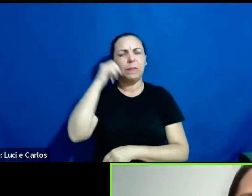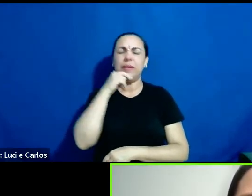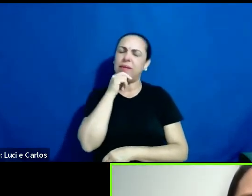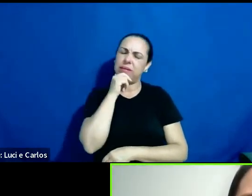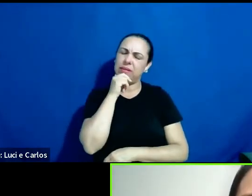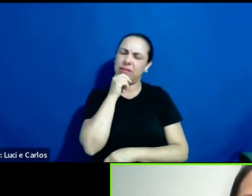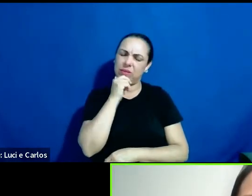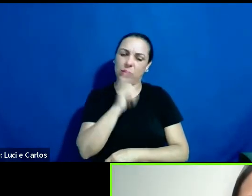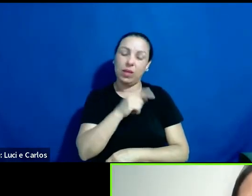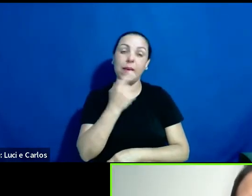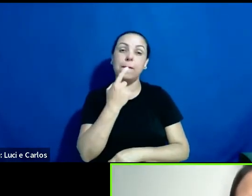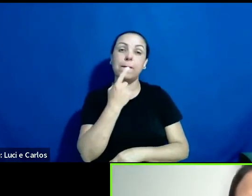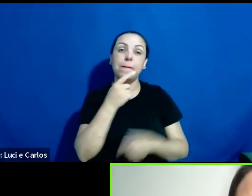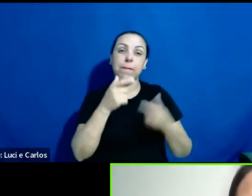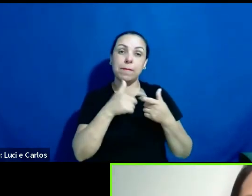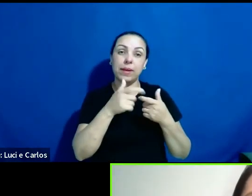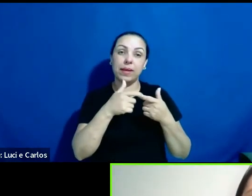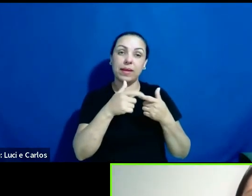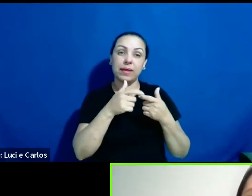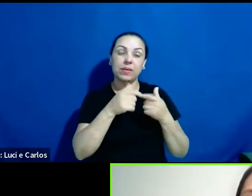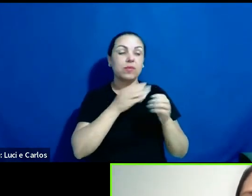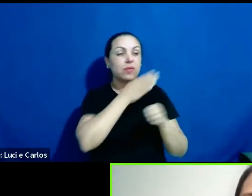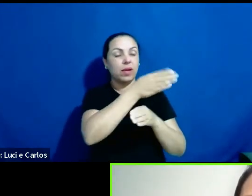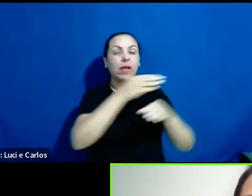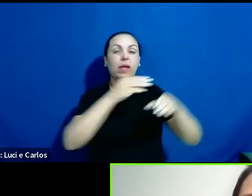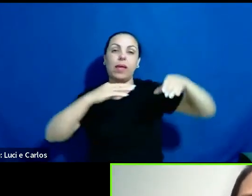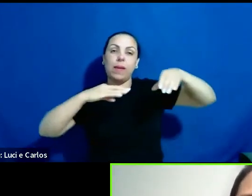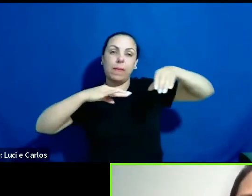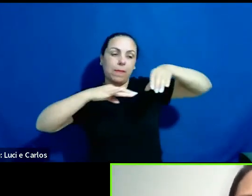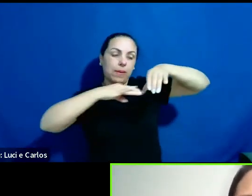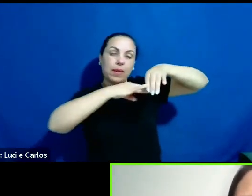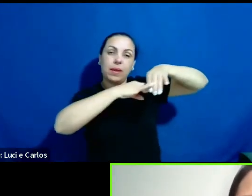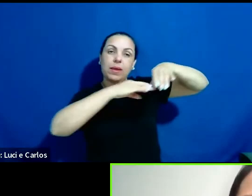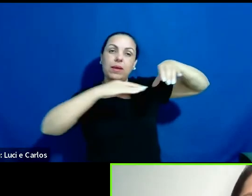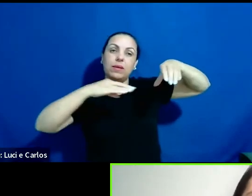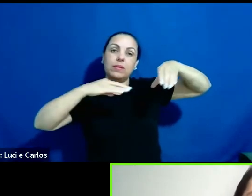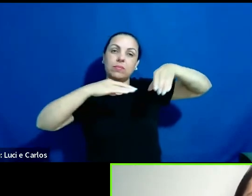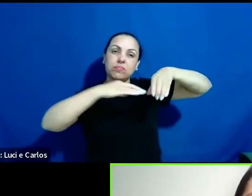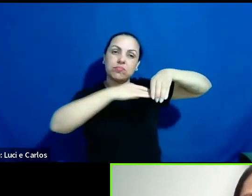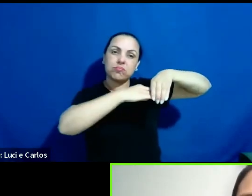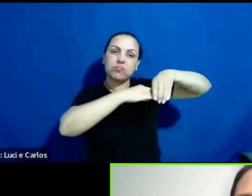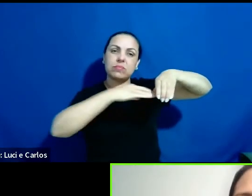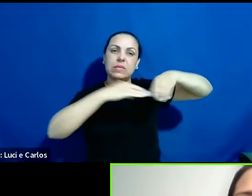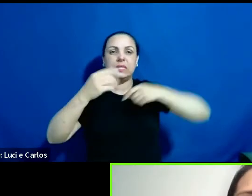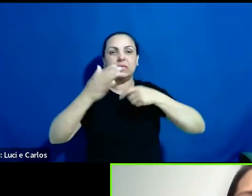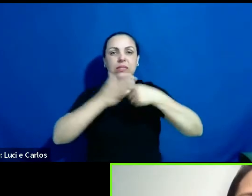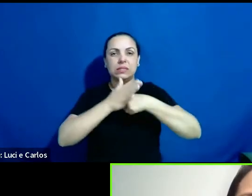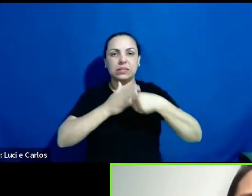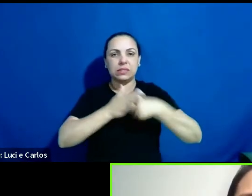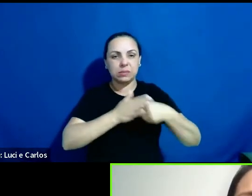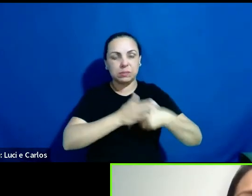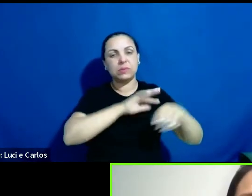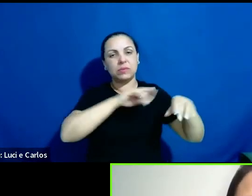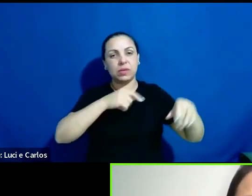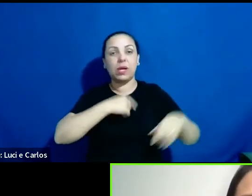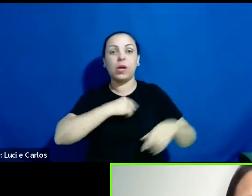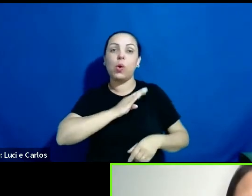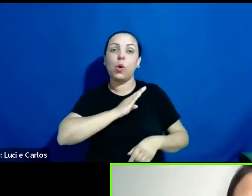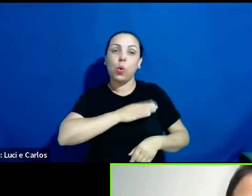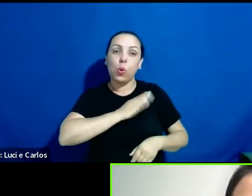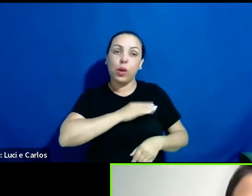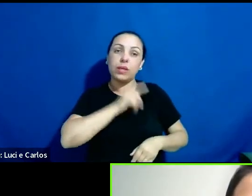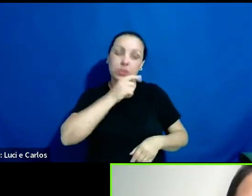os exames, né, ressonância magnética, eletrocardiograma, né, o nosso órgão, o coração, ele é um órgão